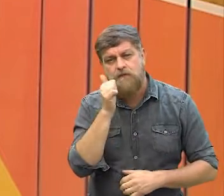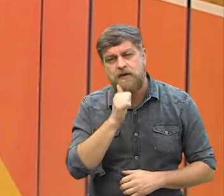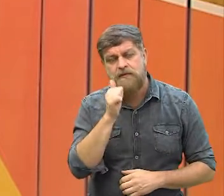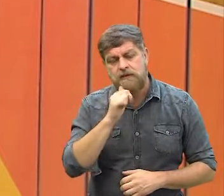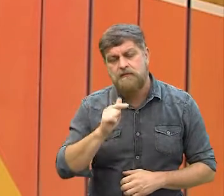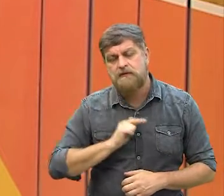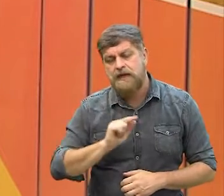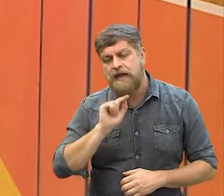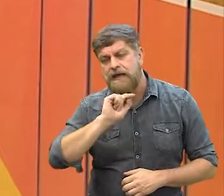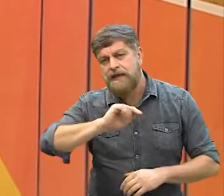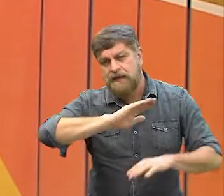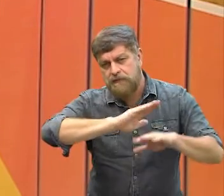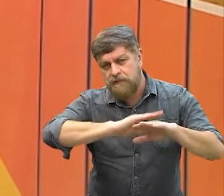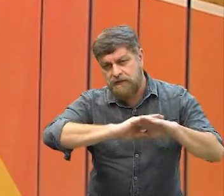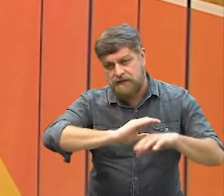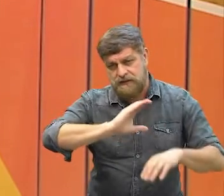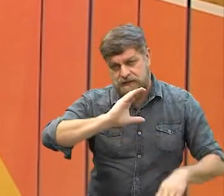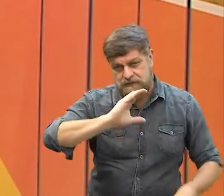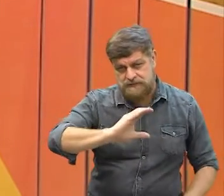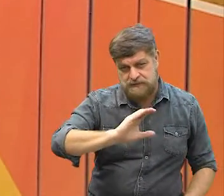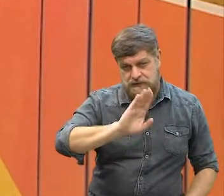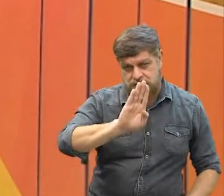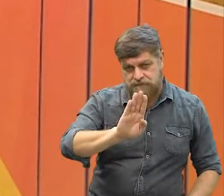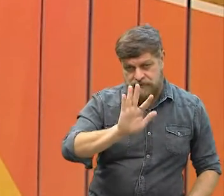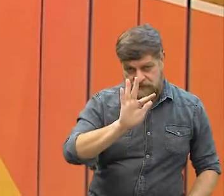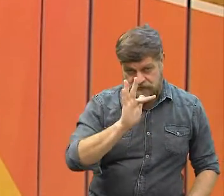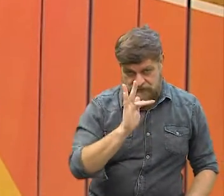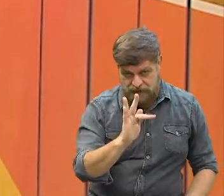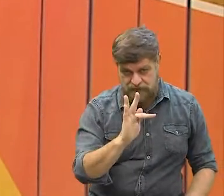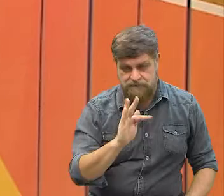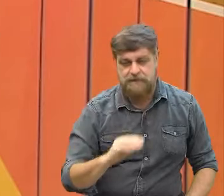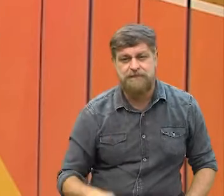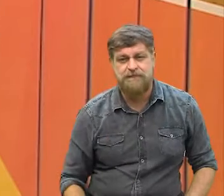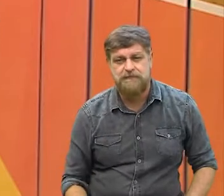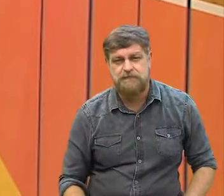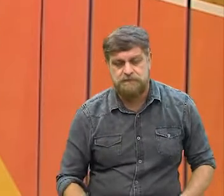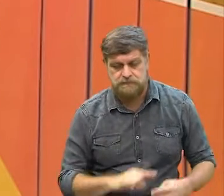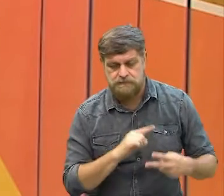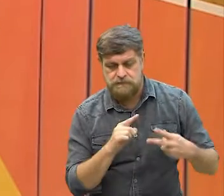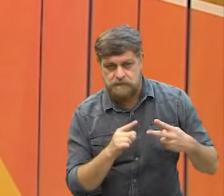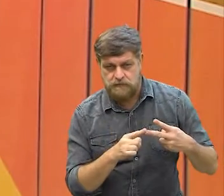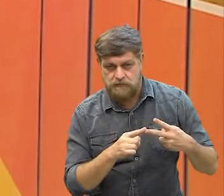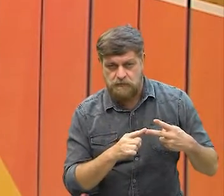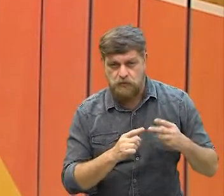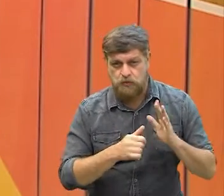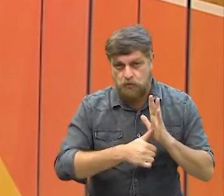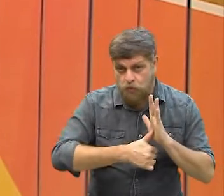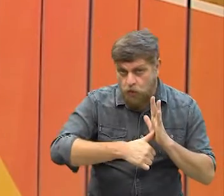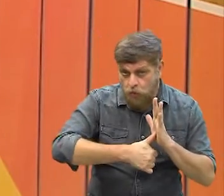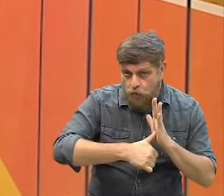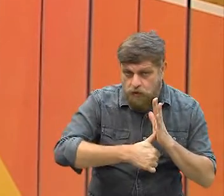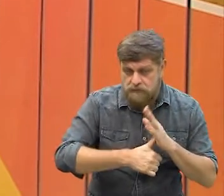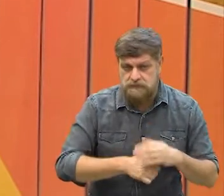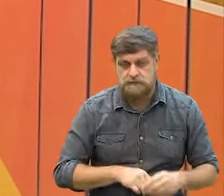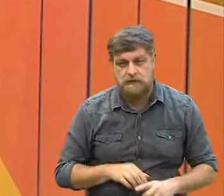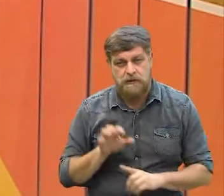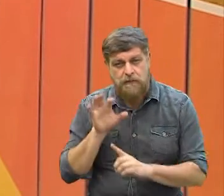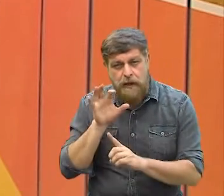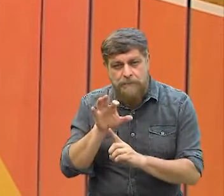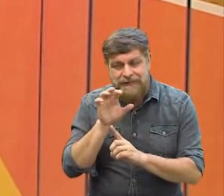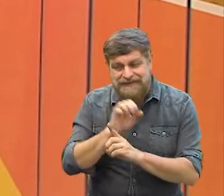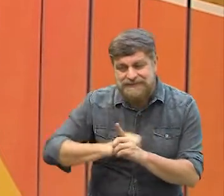partir de quem? Da CBF, que é a Confederação Brasileira de Futebol, dos clubes, uma pressão